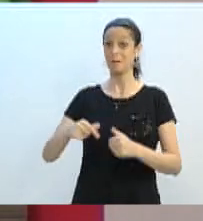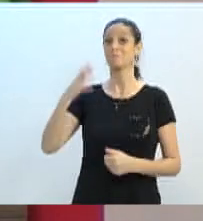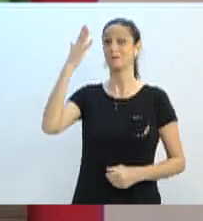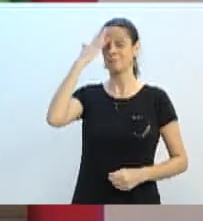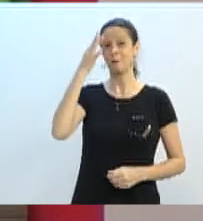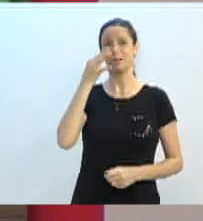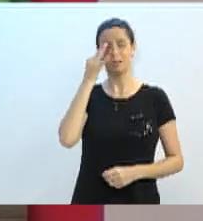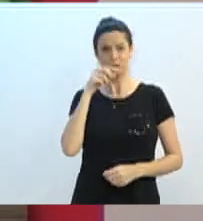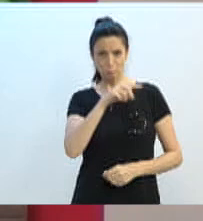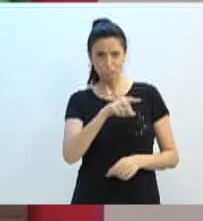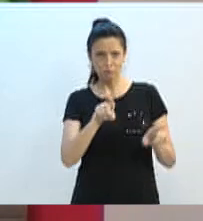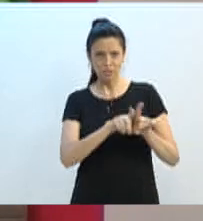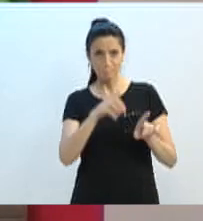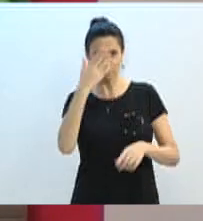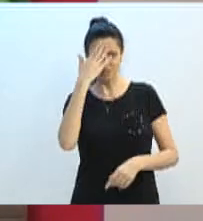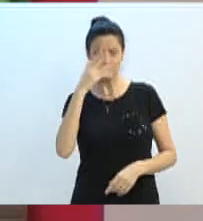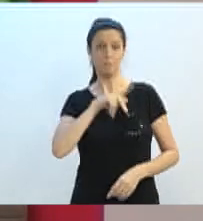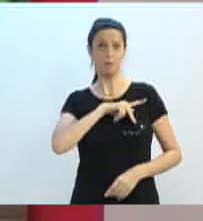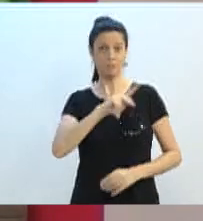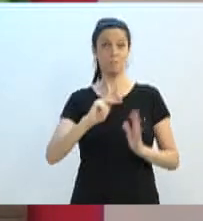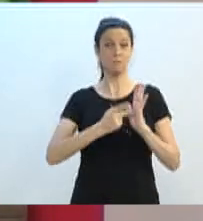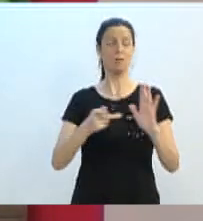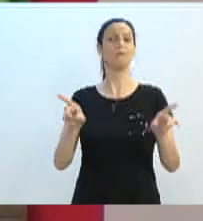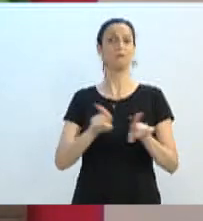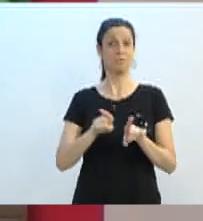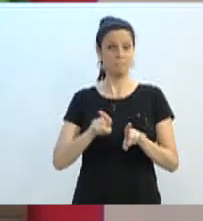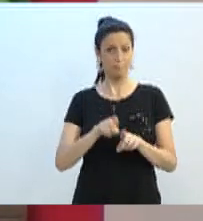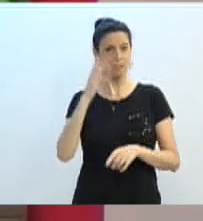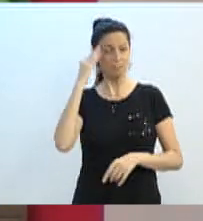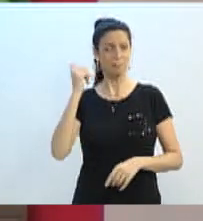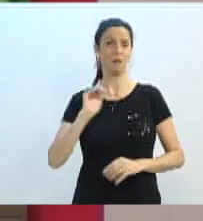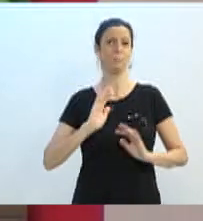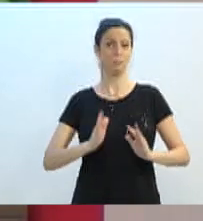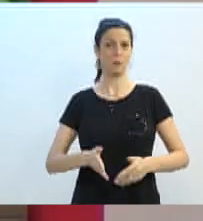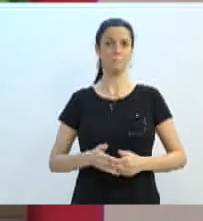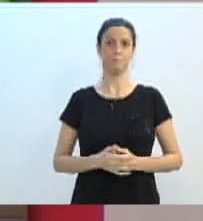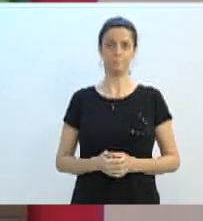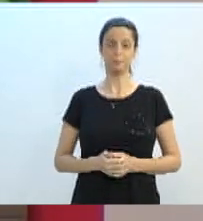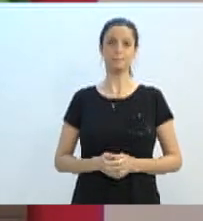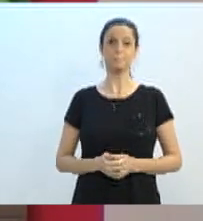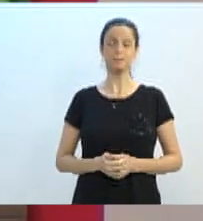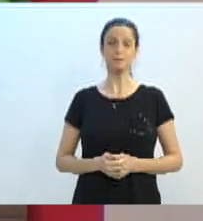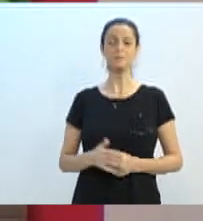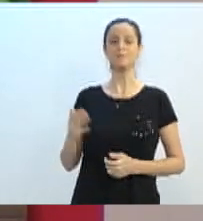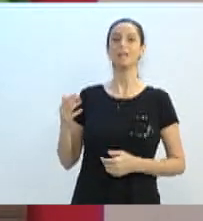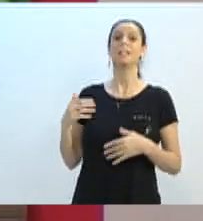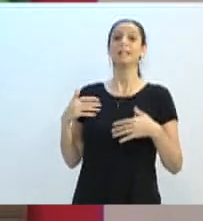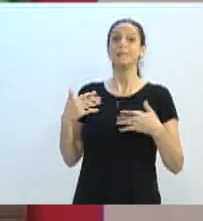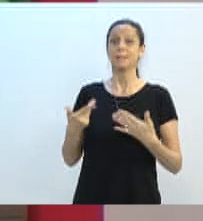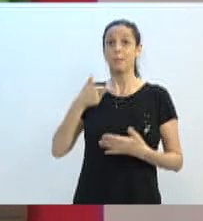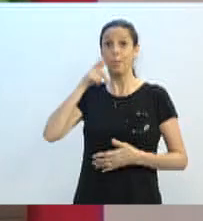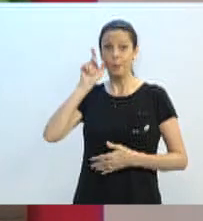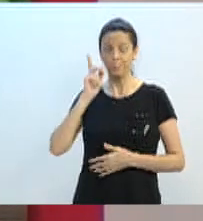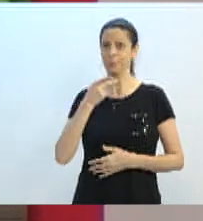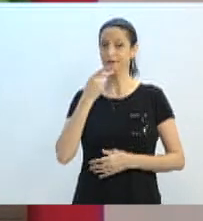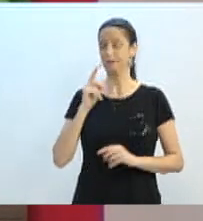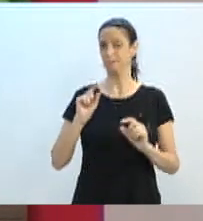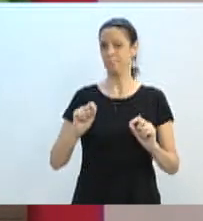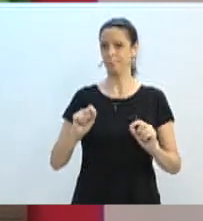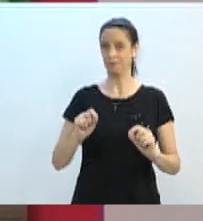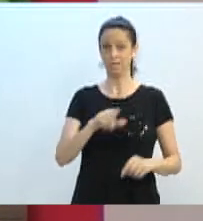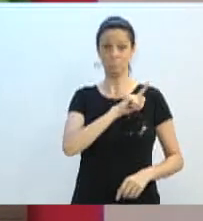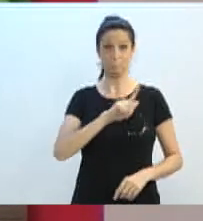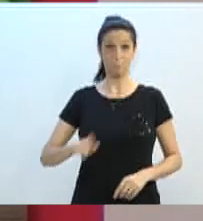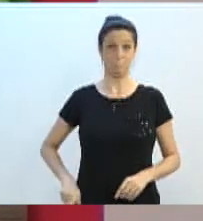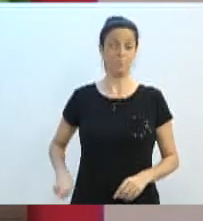senhor também sabe, e o presidente do sindicato também sabe. Aliás, quando se falou aqui que os